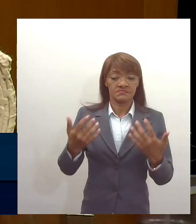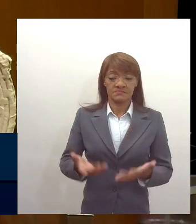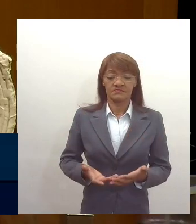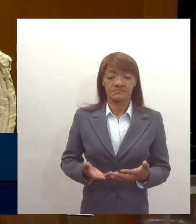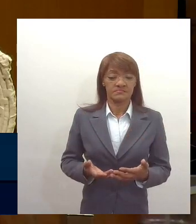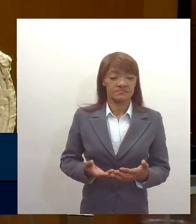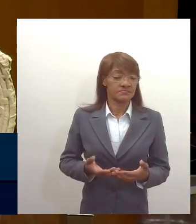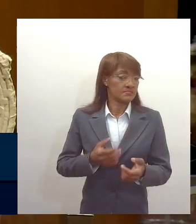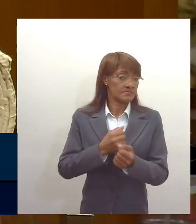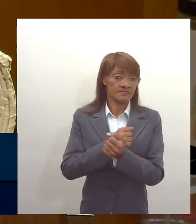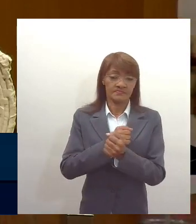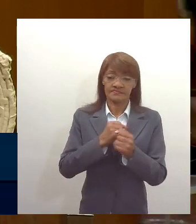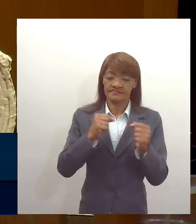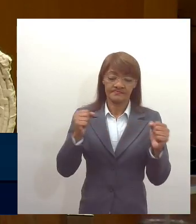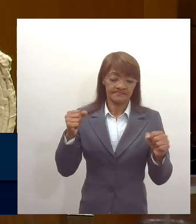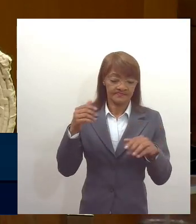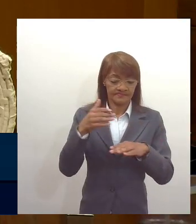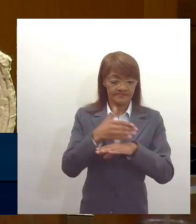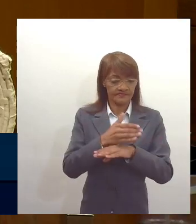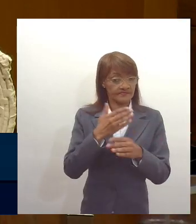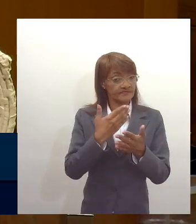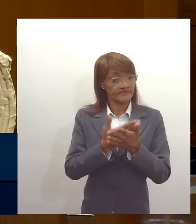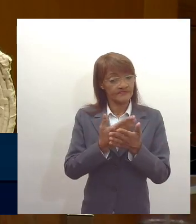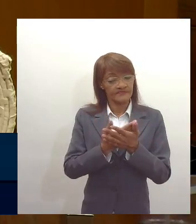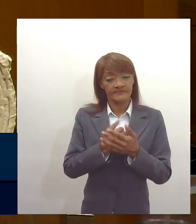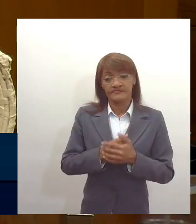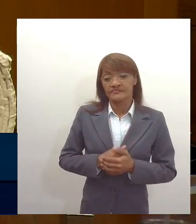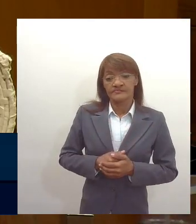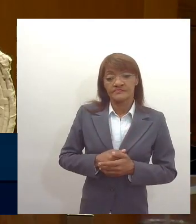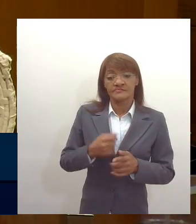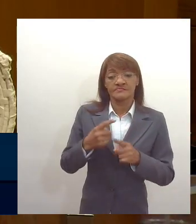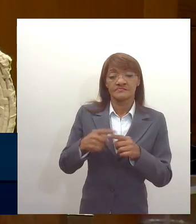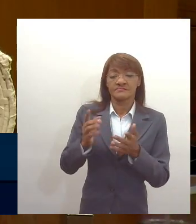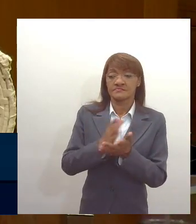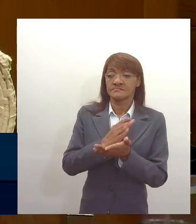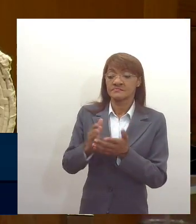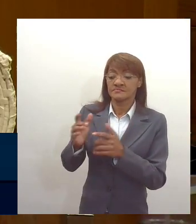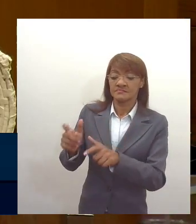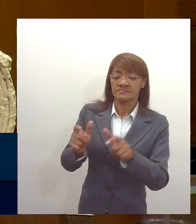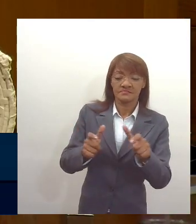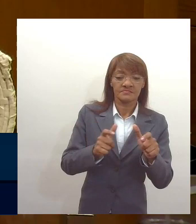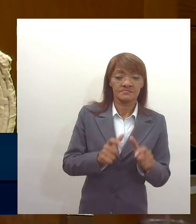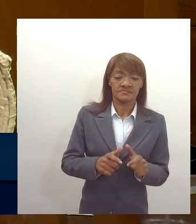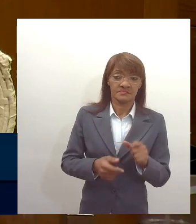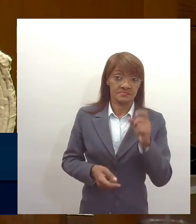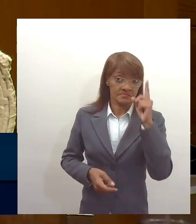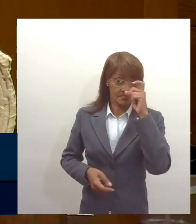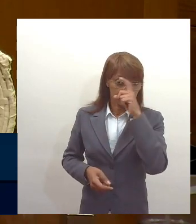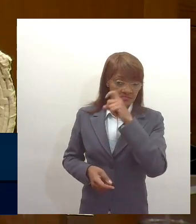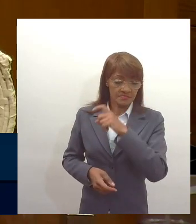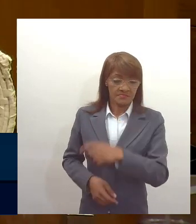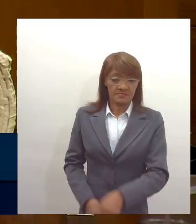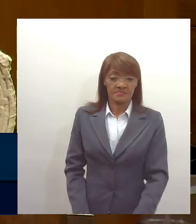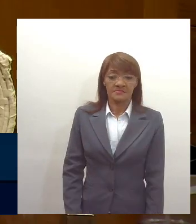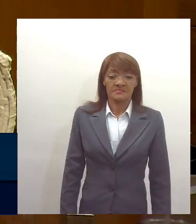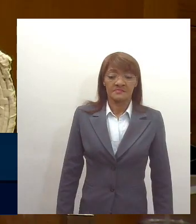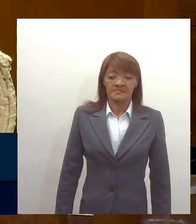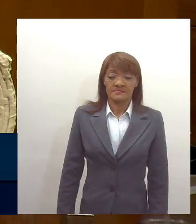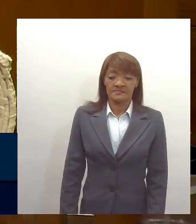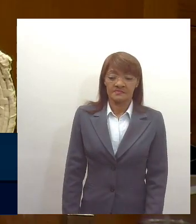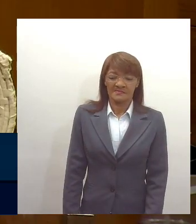estudar, porque tem alguns locais ali que é difícil acesso. Eu vou passar, dar uma parte à deputada Adailton